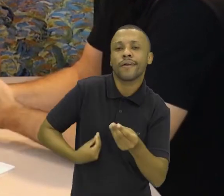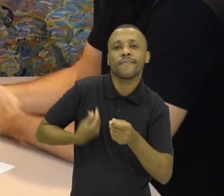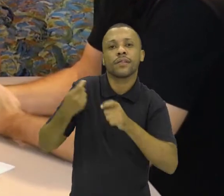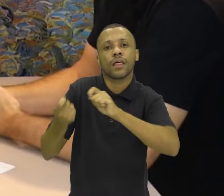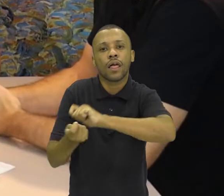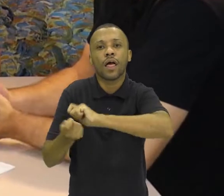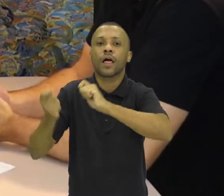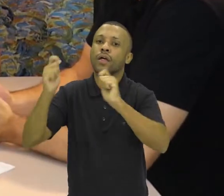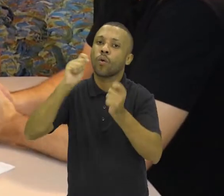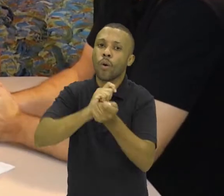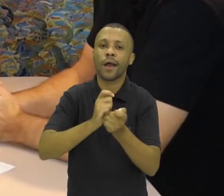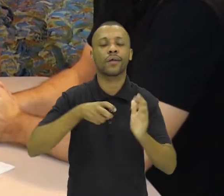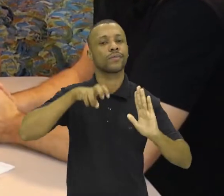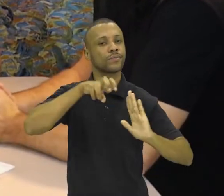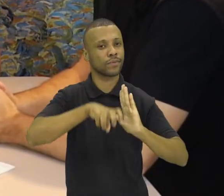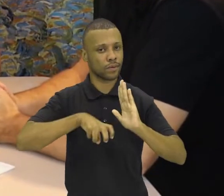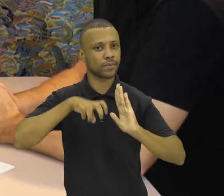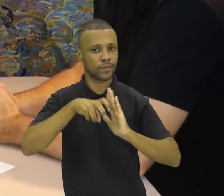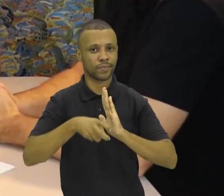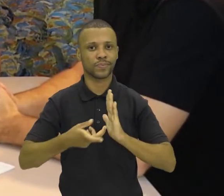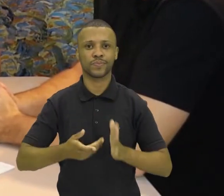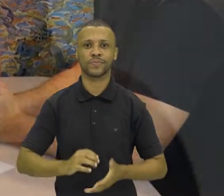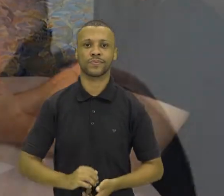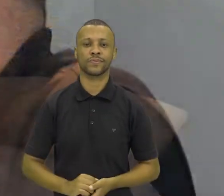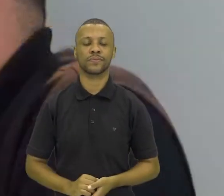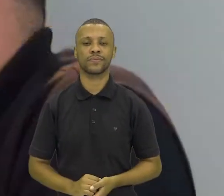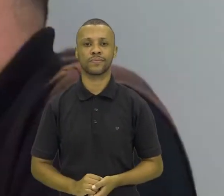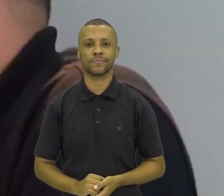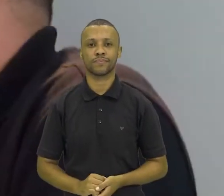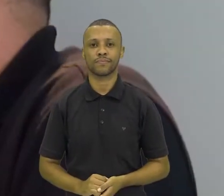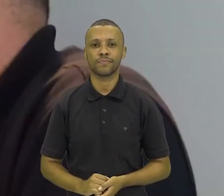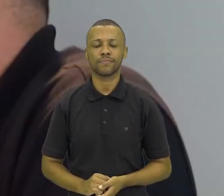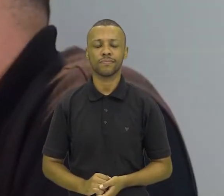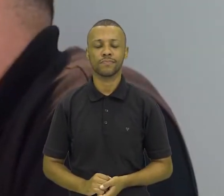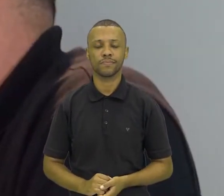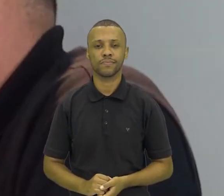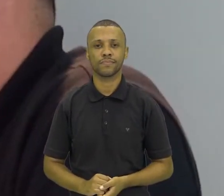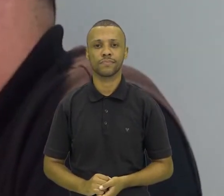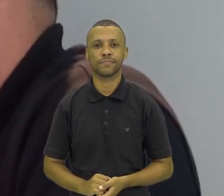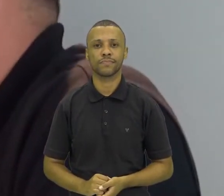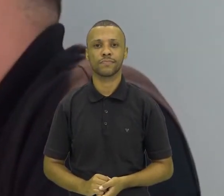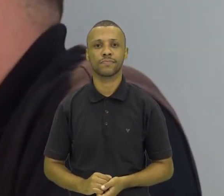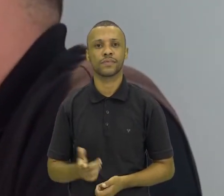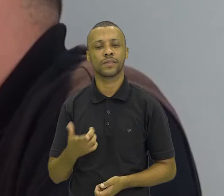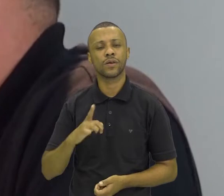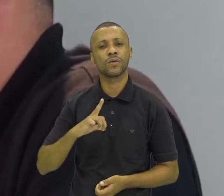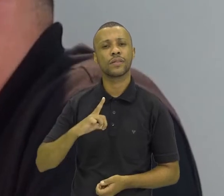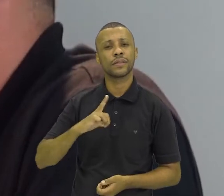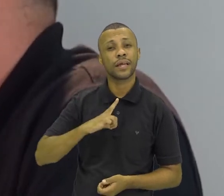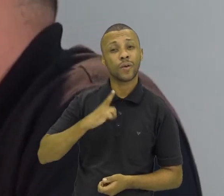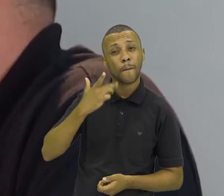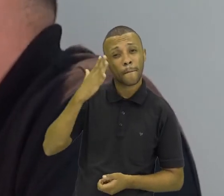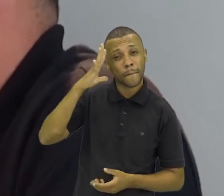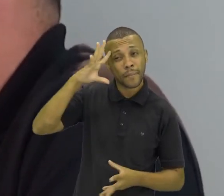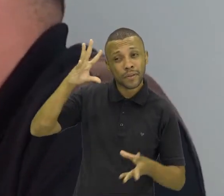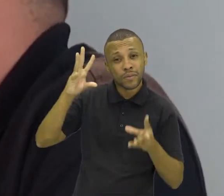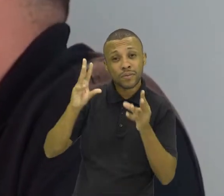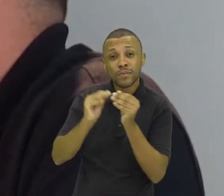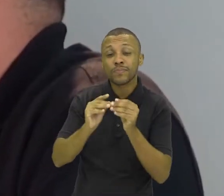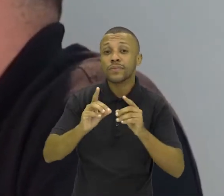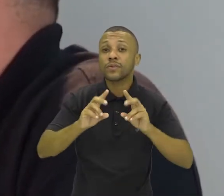tudo é muito mais no Olímpico do que no Paralímpico. Então, Sim. assim, as pessoas não... o pouco que as pessoas têm de noção